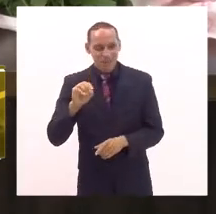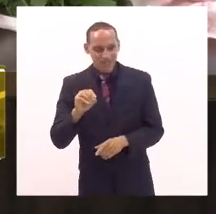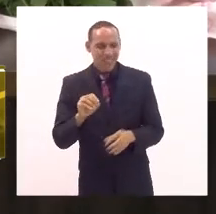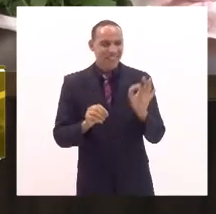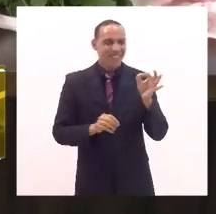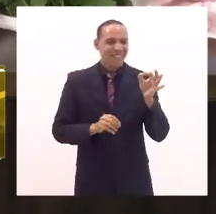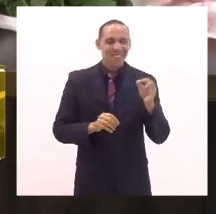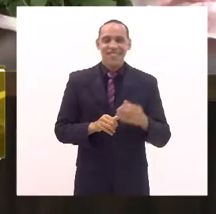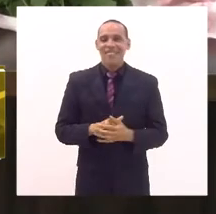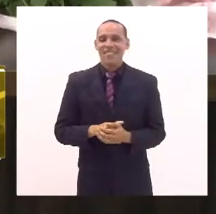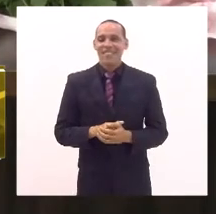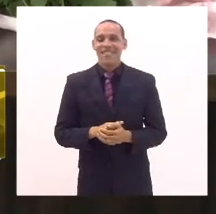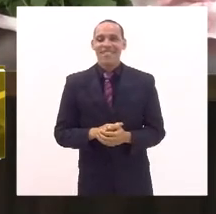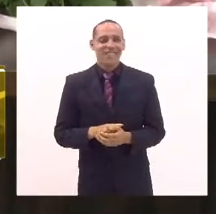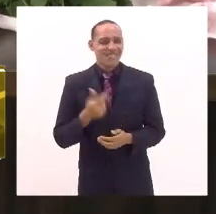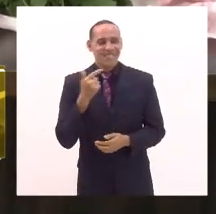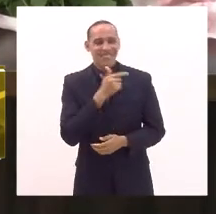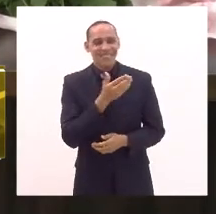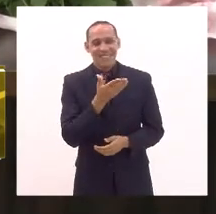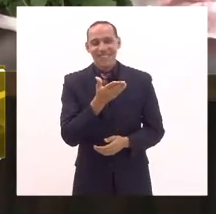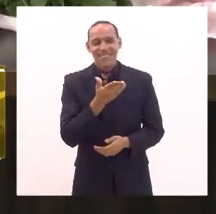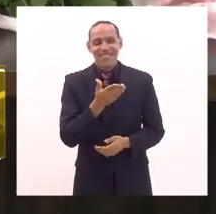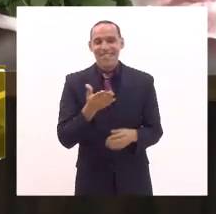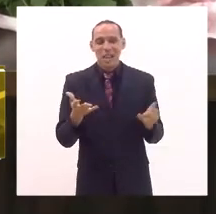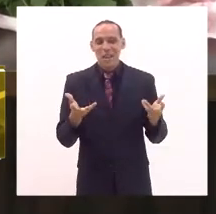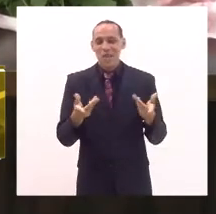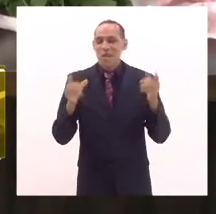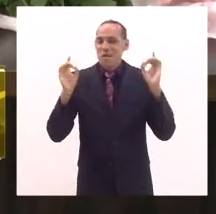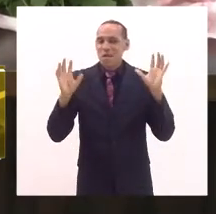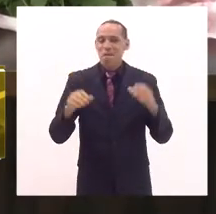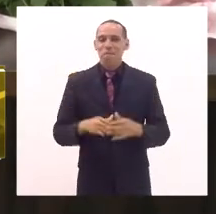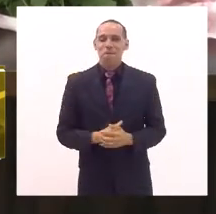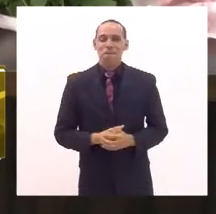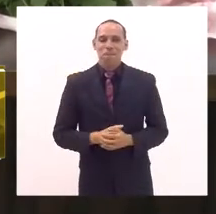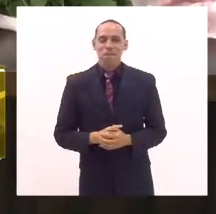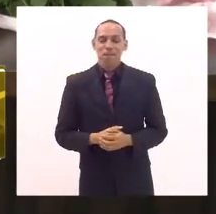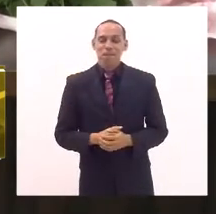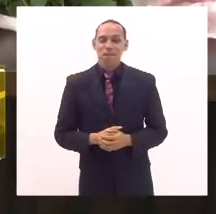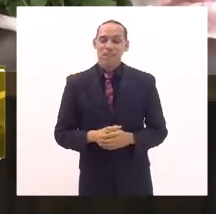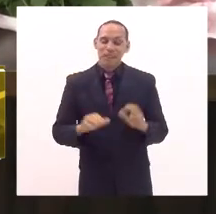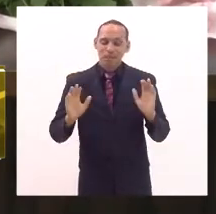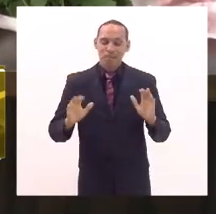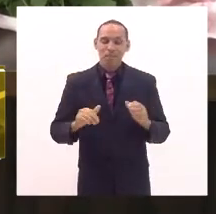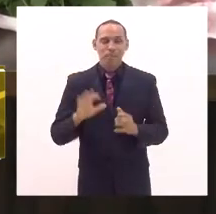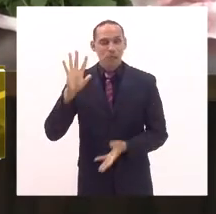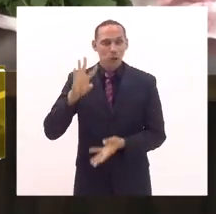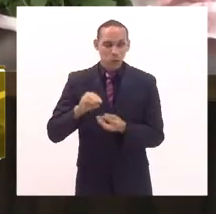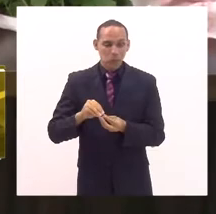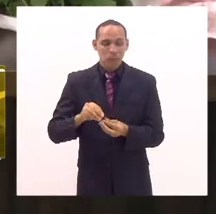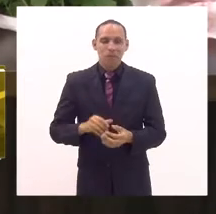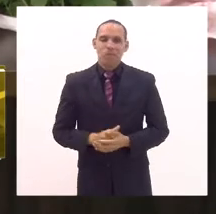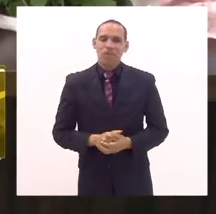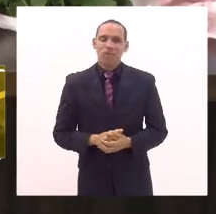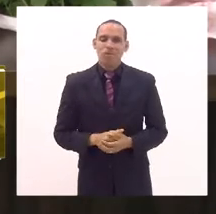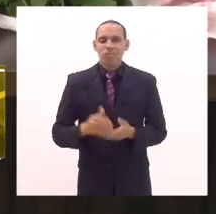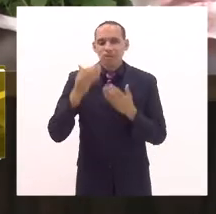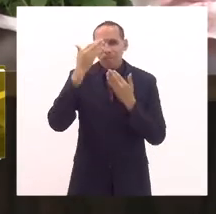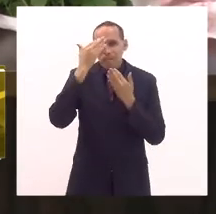Hildo? Essa pessoa sensacional. Mas, em suma, gente,